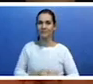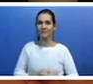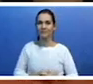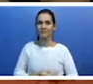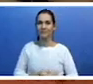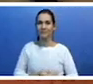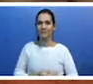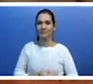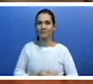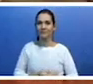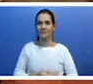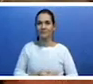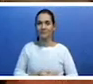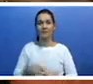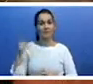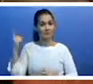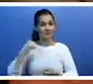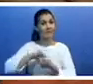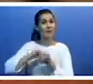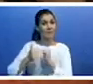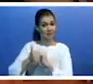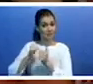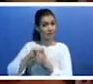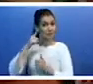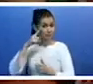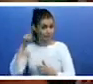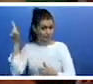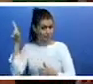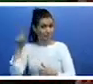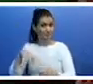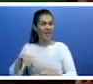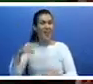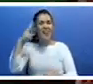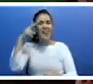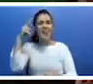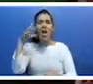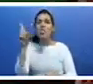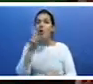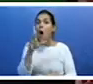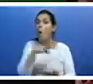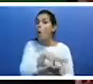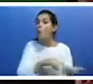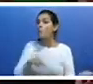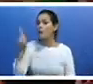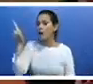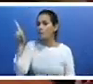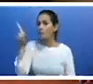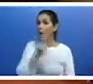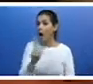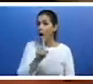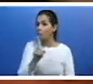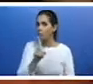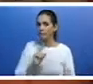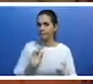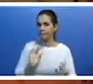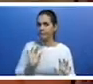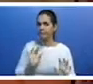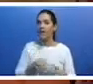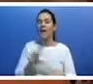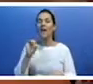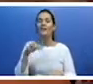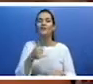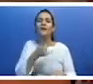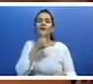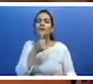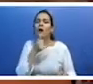É uma atividade adaptada. Lembrando que vocês não precisam copiar esse texto, tá? É um modelo de um